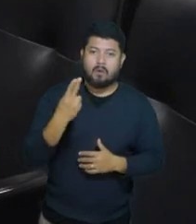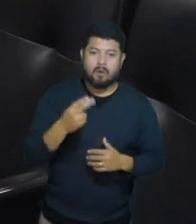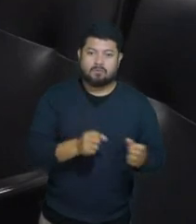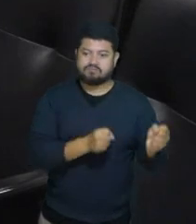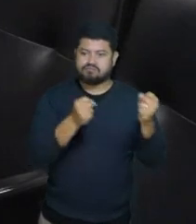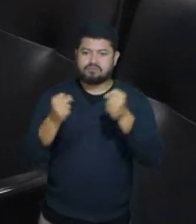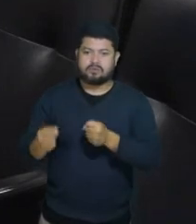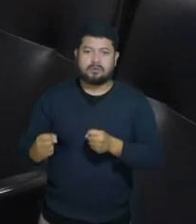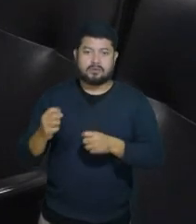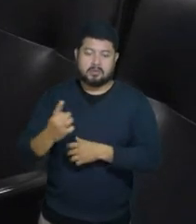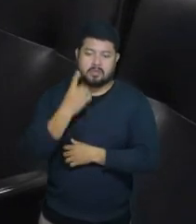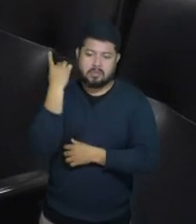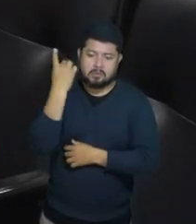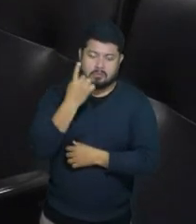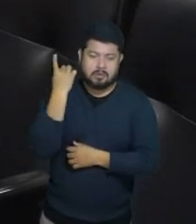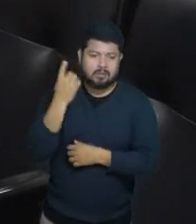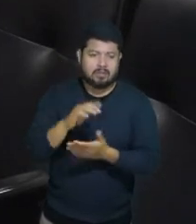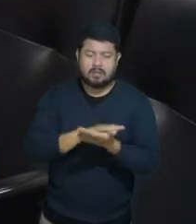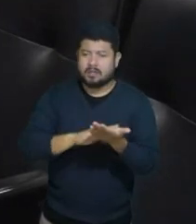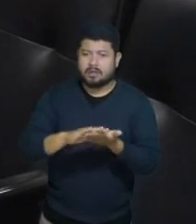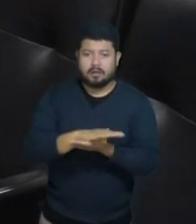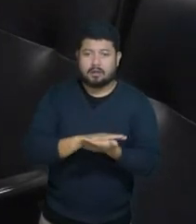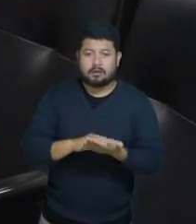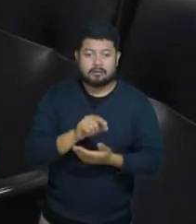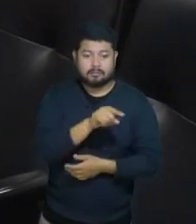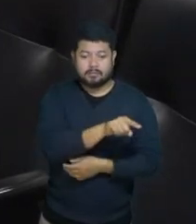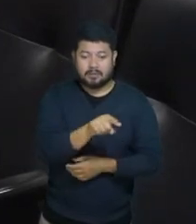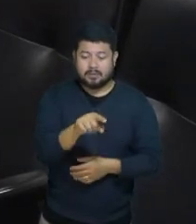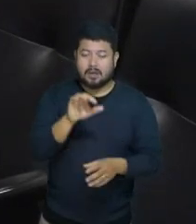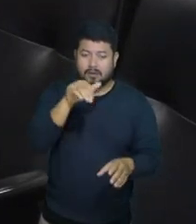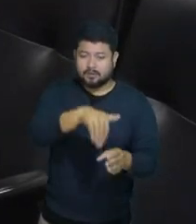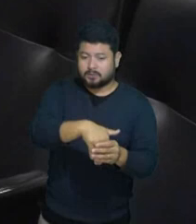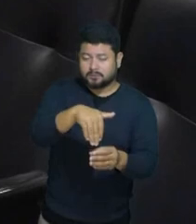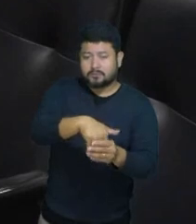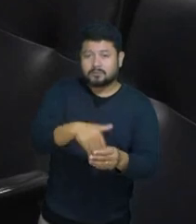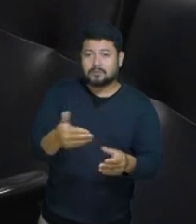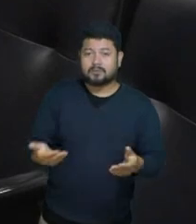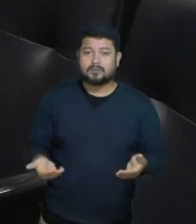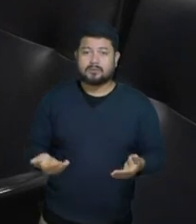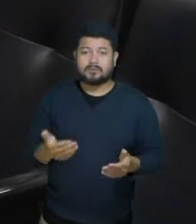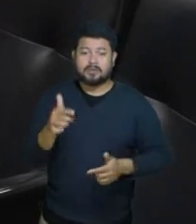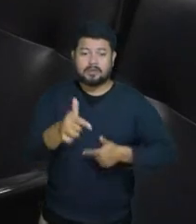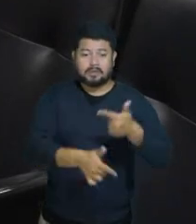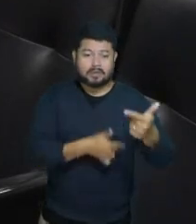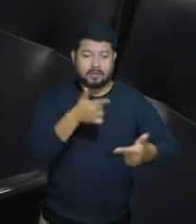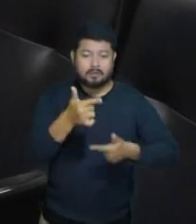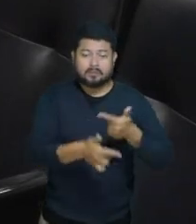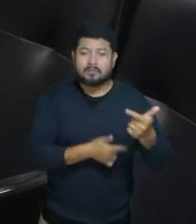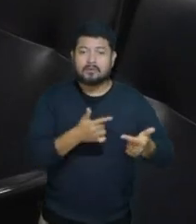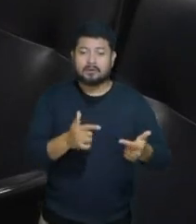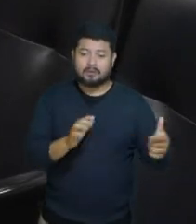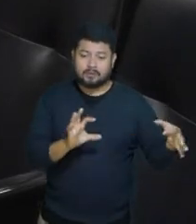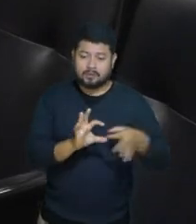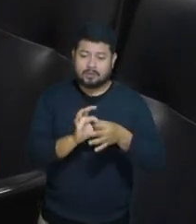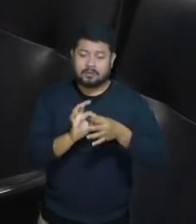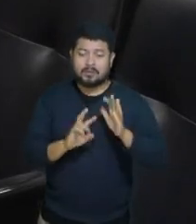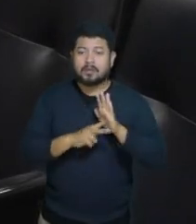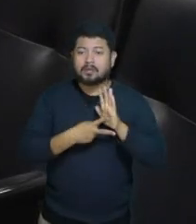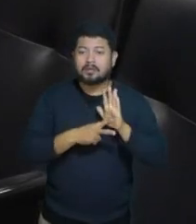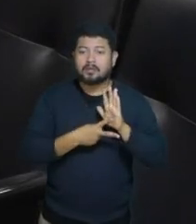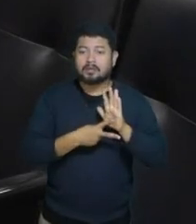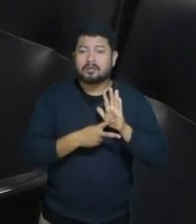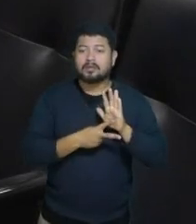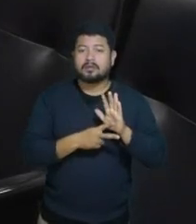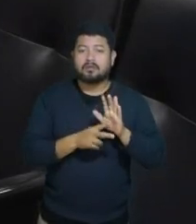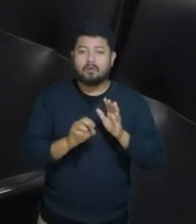do poder, eles não são deputados, não são vereadores, mas são eleitores, são trabalhadores sindicalizados, são